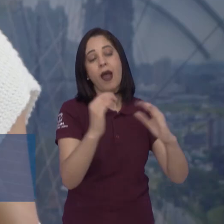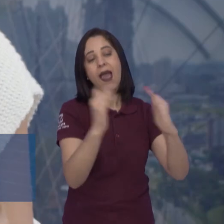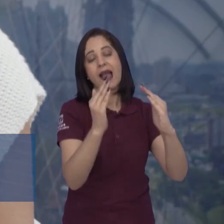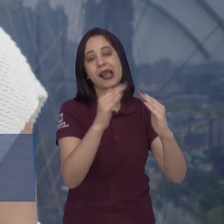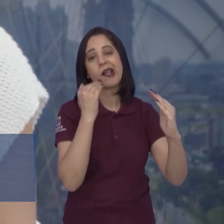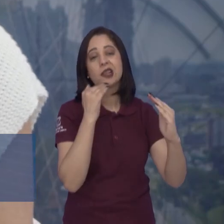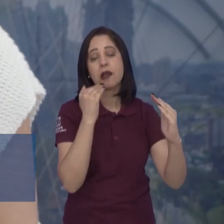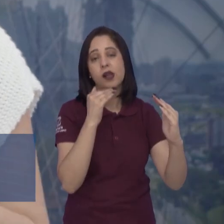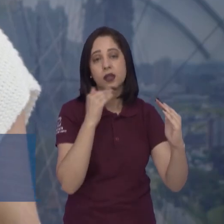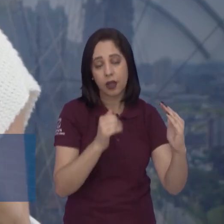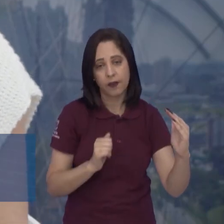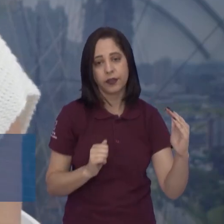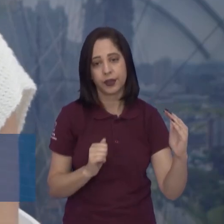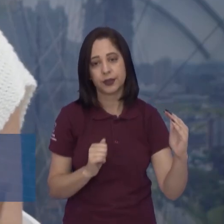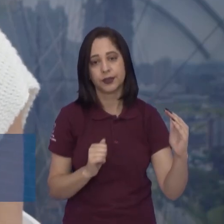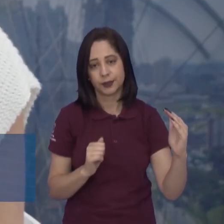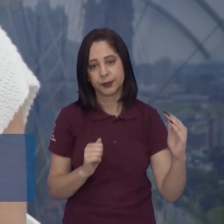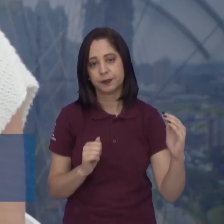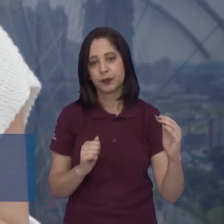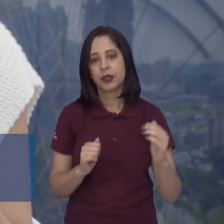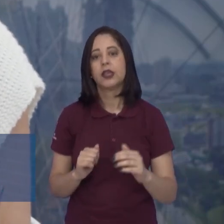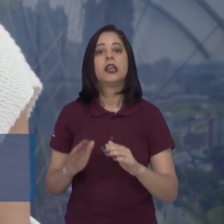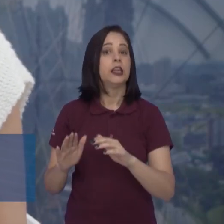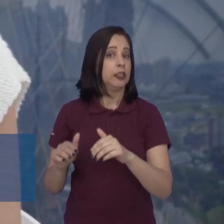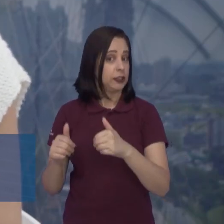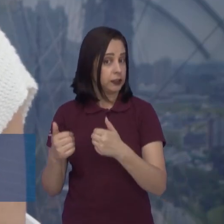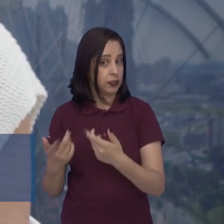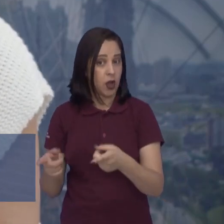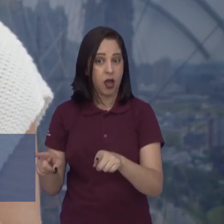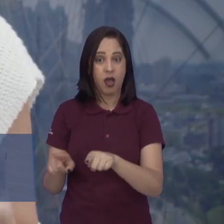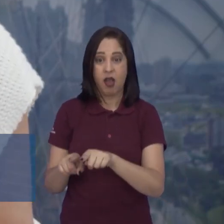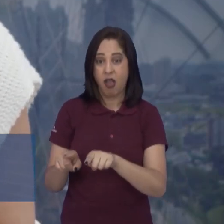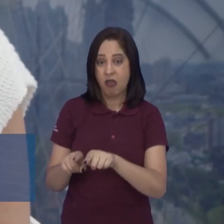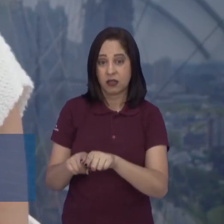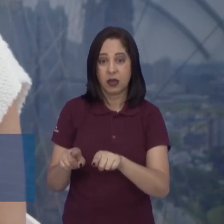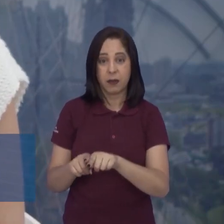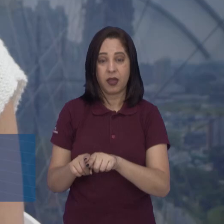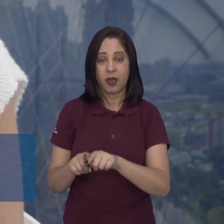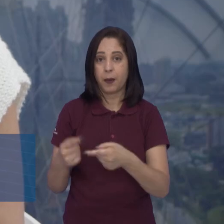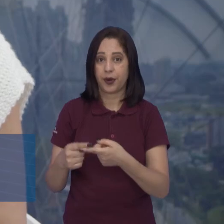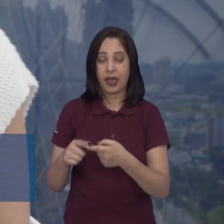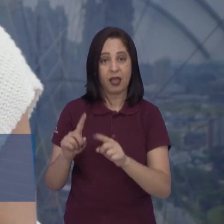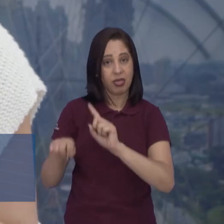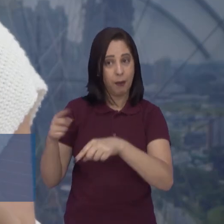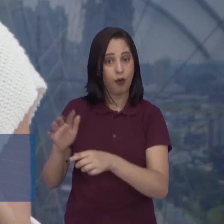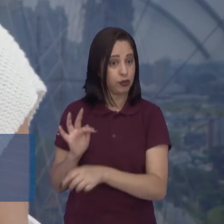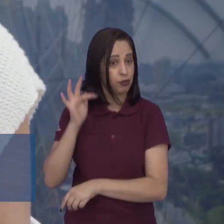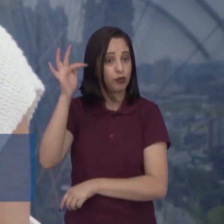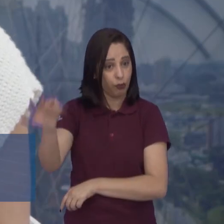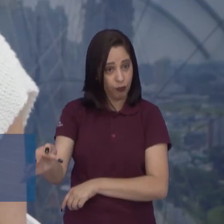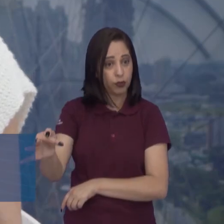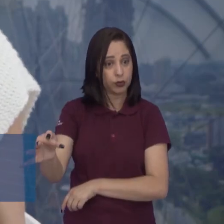as empresas e o planejamento dessas empresas quanto à distribuição de água, porque a conta vai chegar para alguém, né? Então,